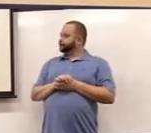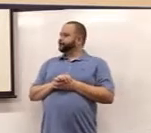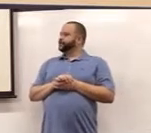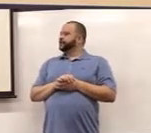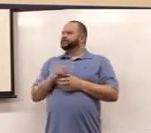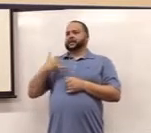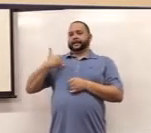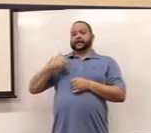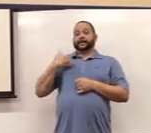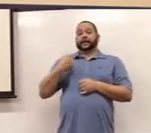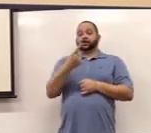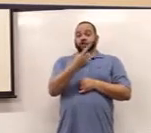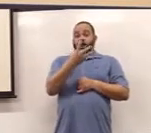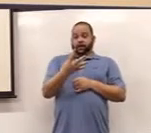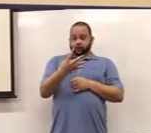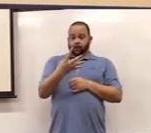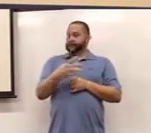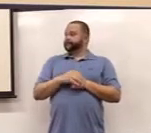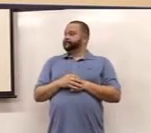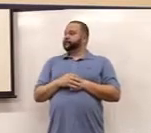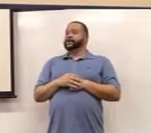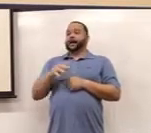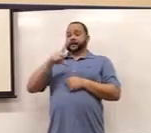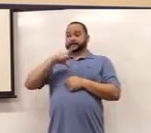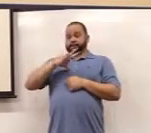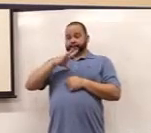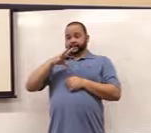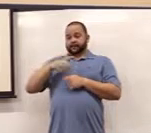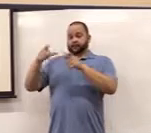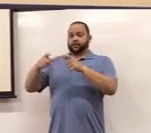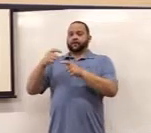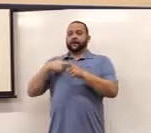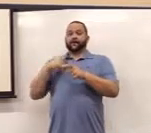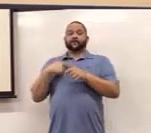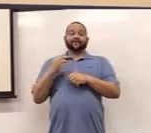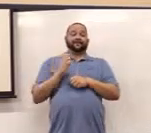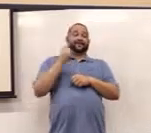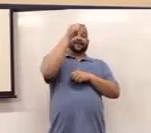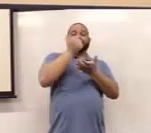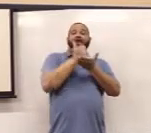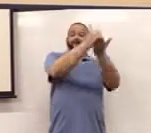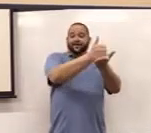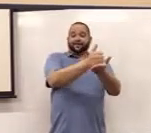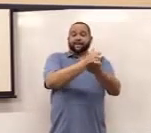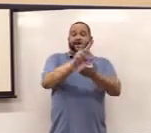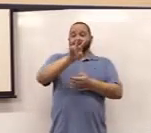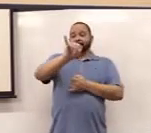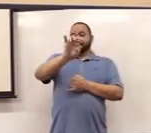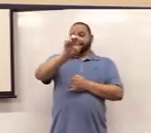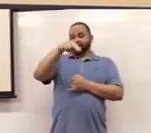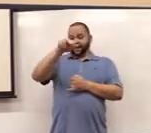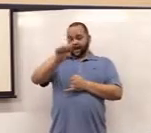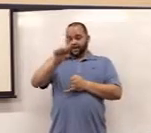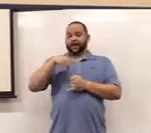Logo aos 14 anos, o Conde de Waldstein, que era o lugar onde ele morava, manda ele para Viena para ter aula com Mozart. Essa viagem e